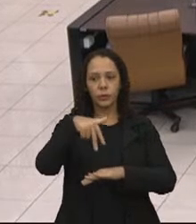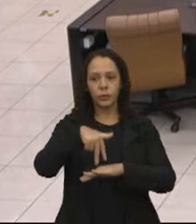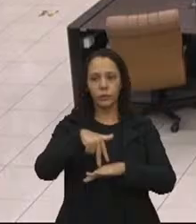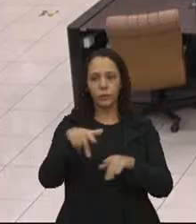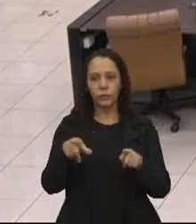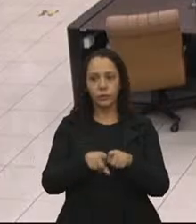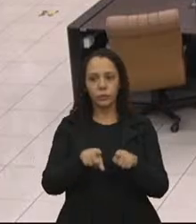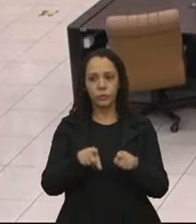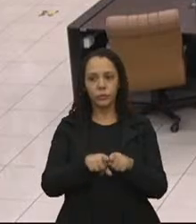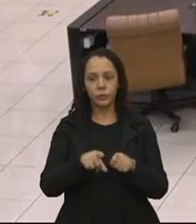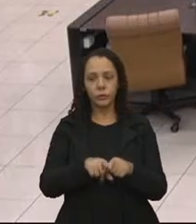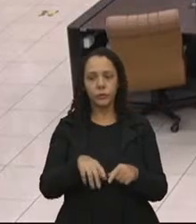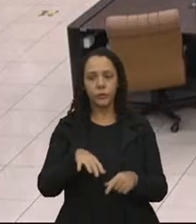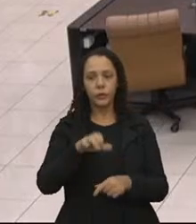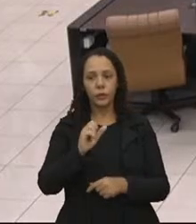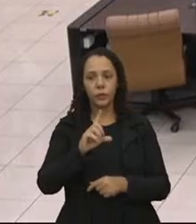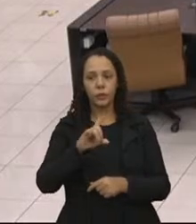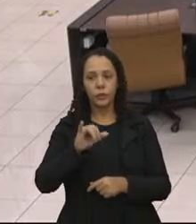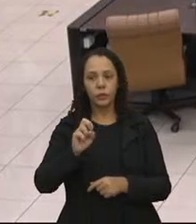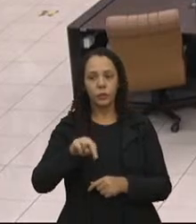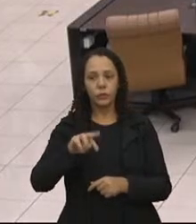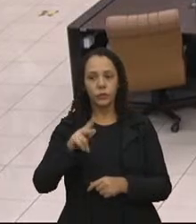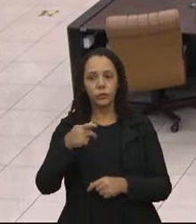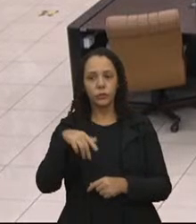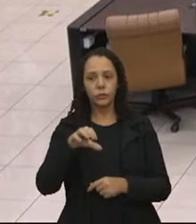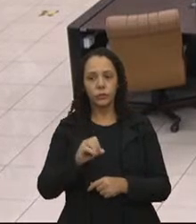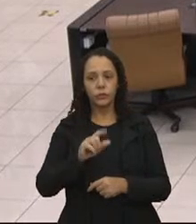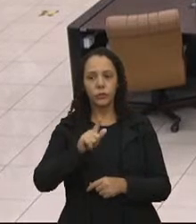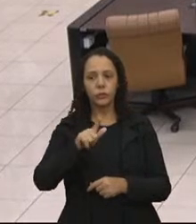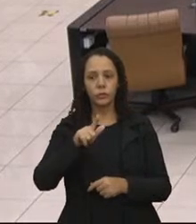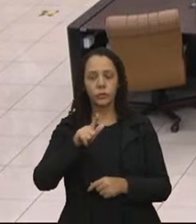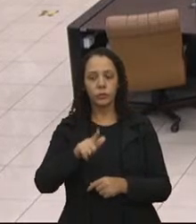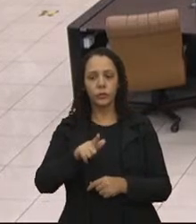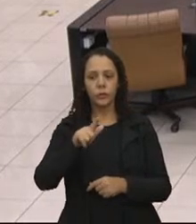também. O Edinho Guedes, por favor.